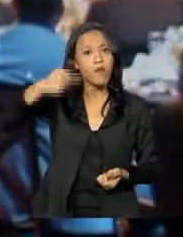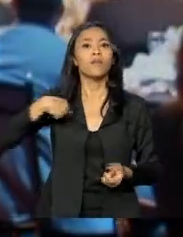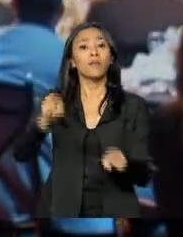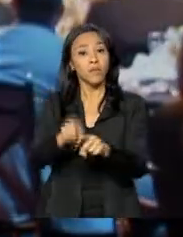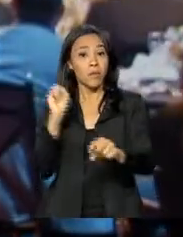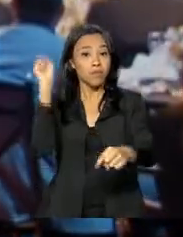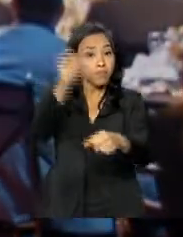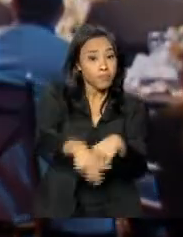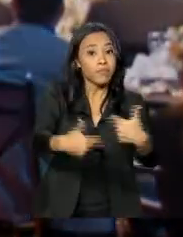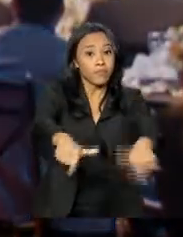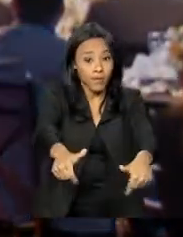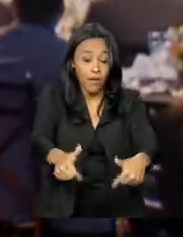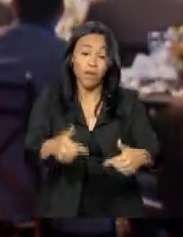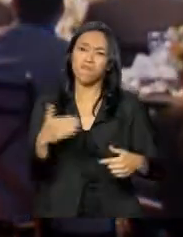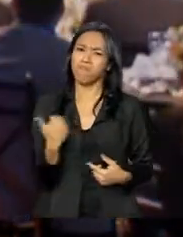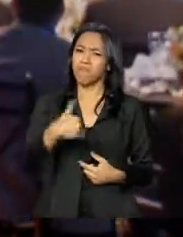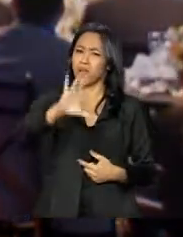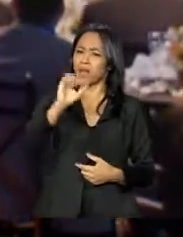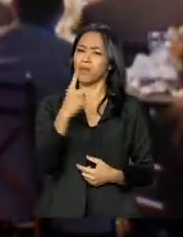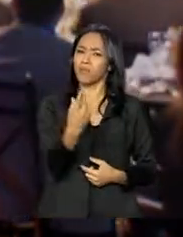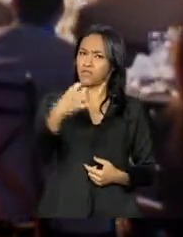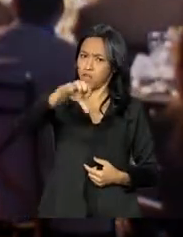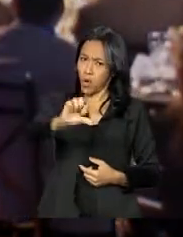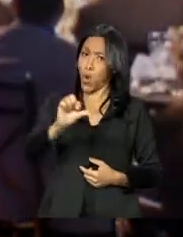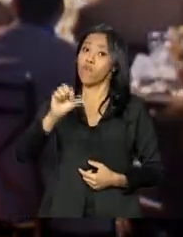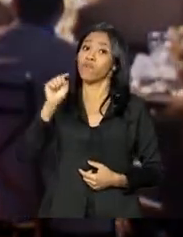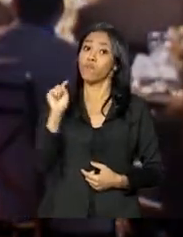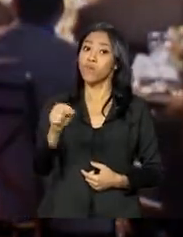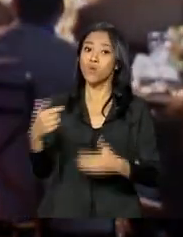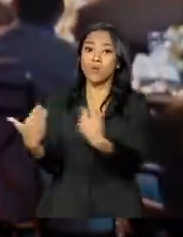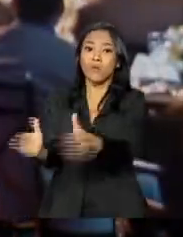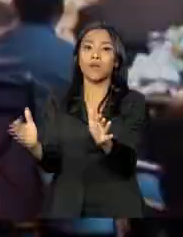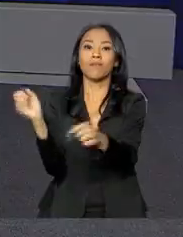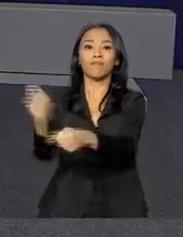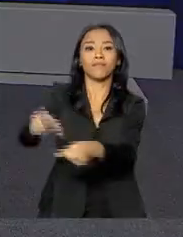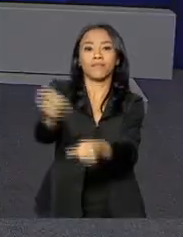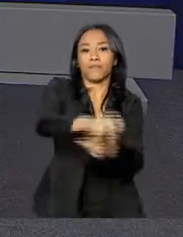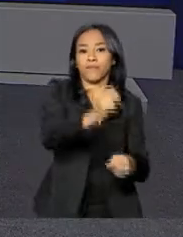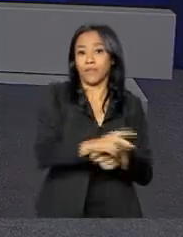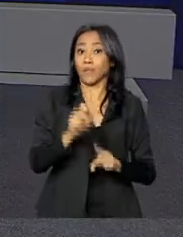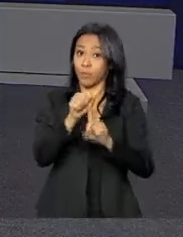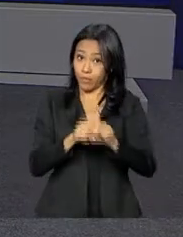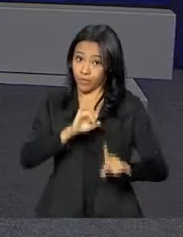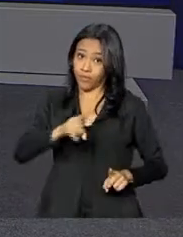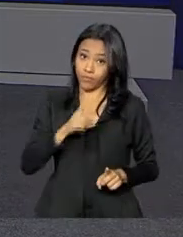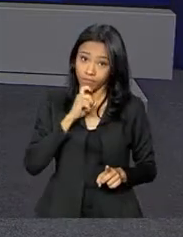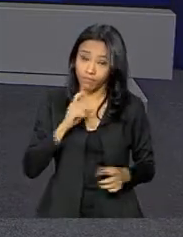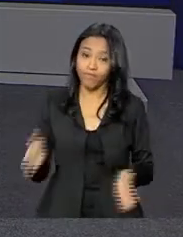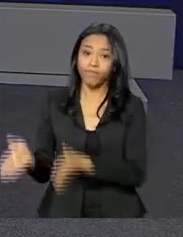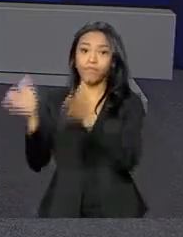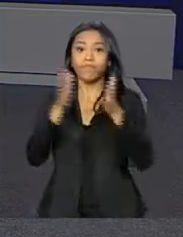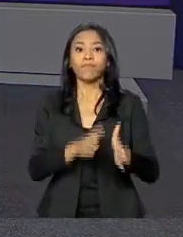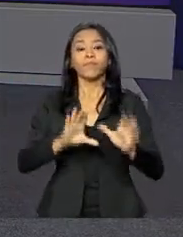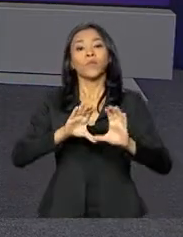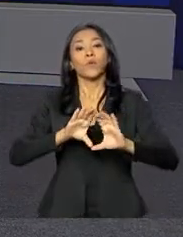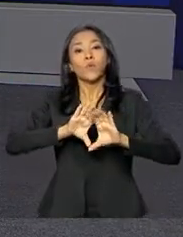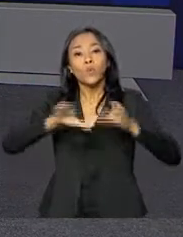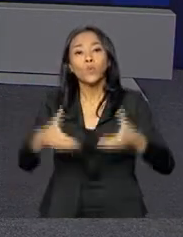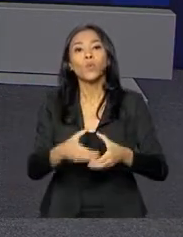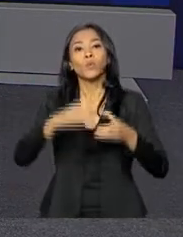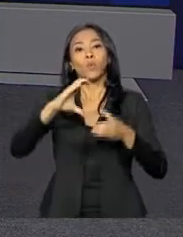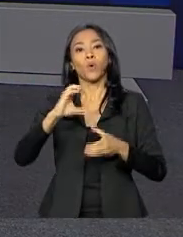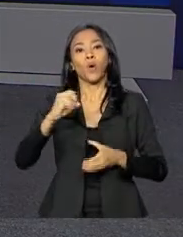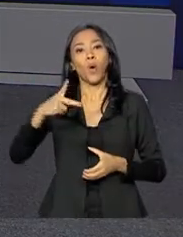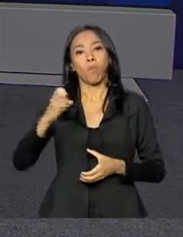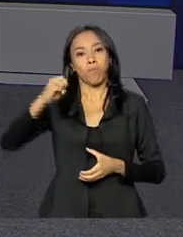empregos. Foram mais de 19 mil postos de trabalho no mês de julho. O Copom, o Comitê de Política Monetária